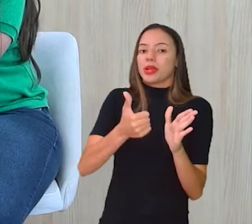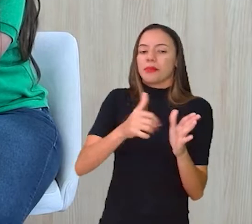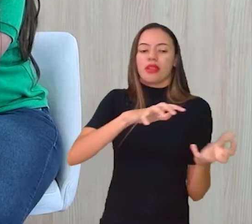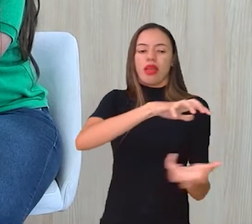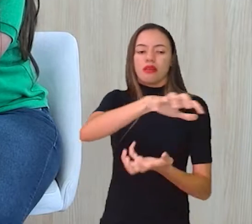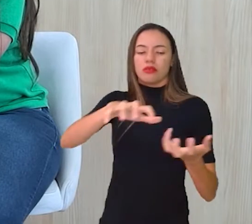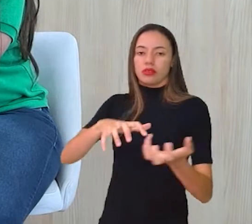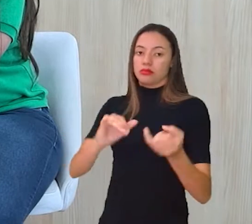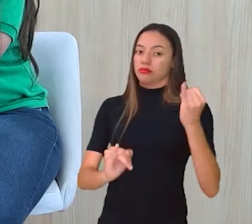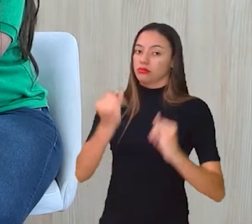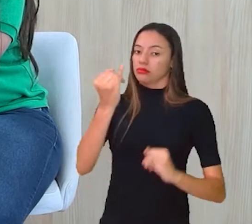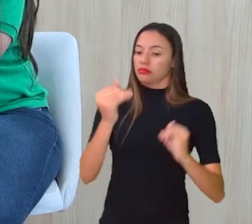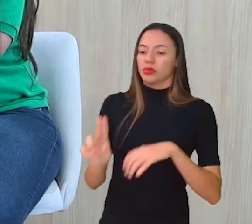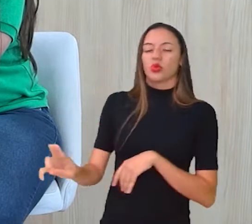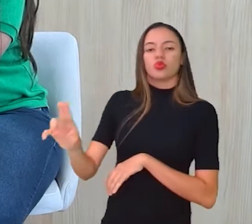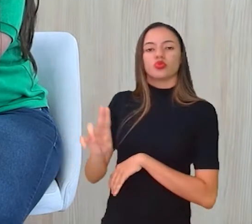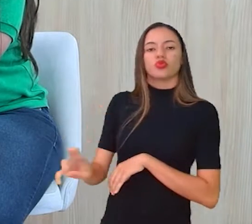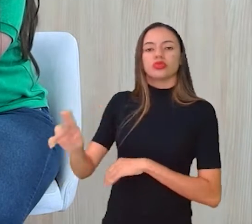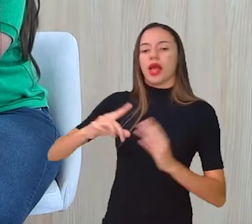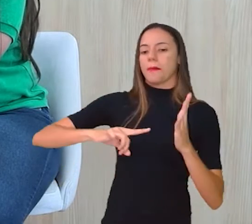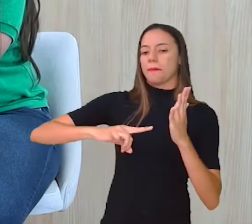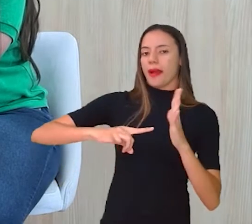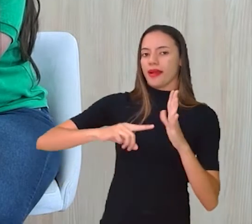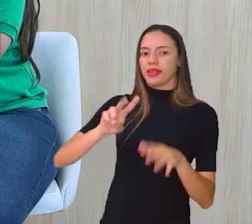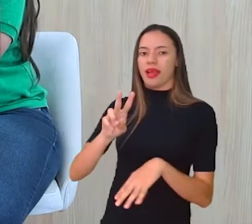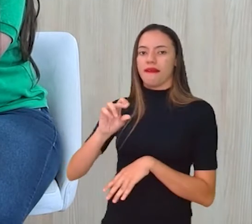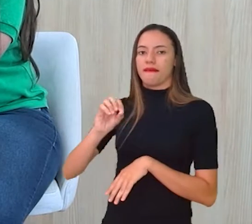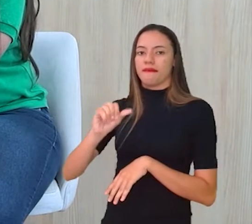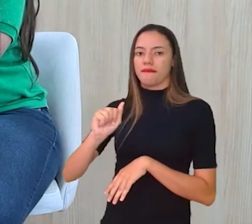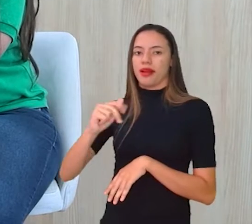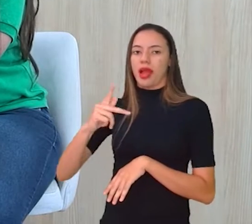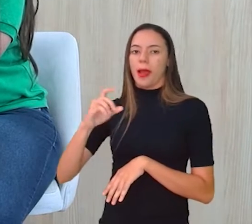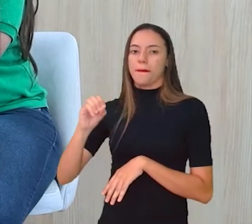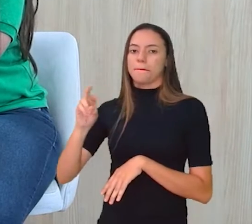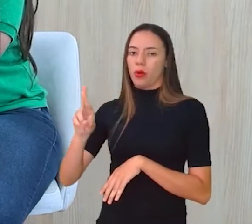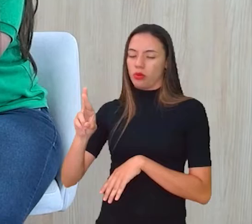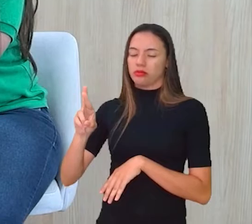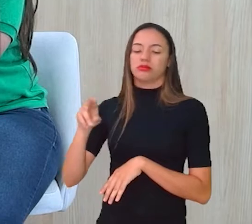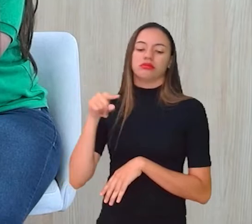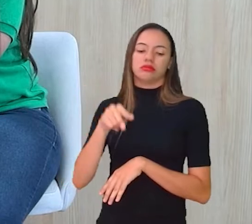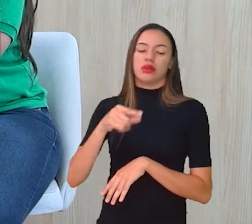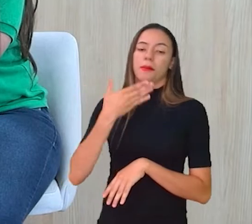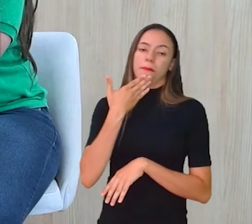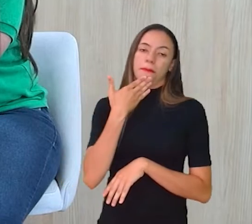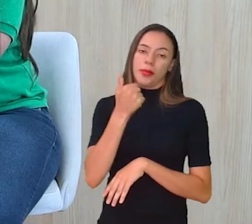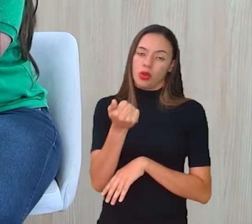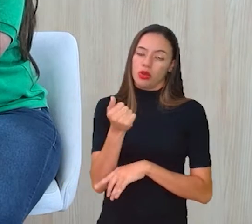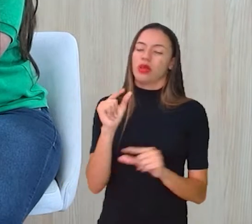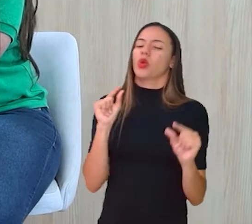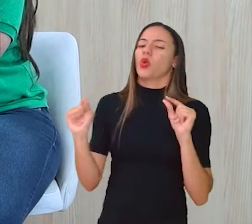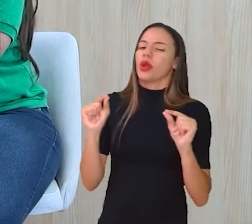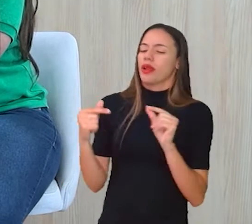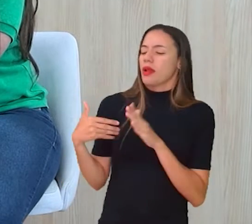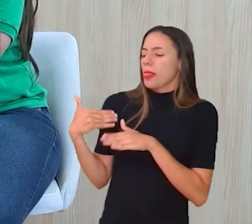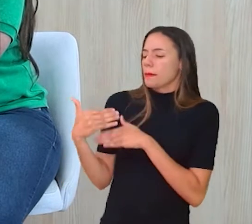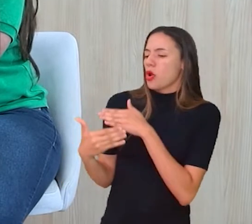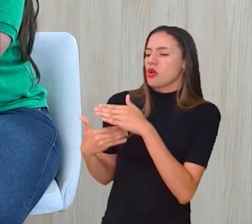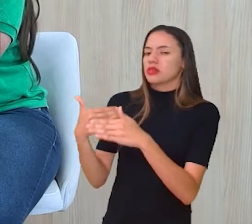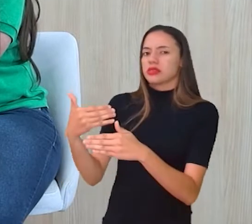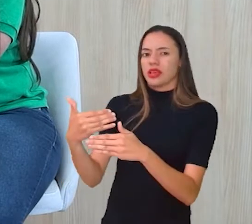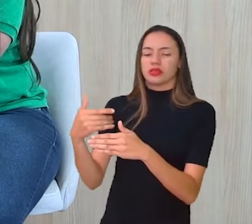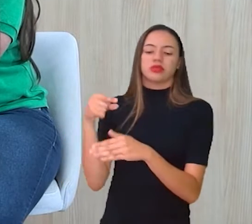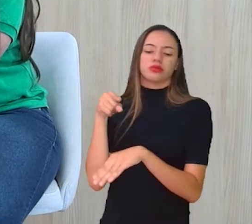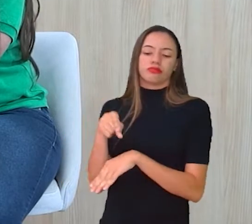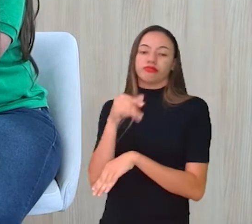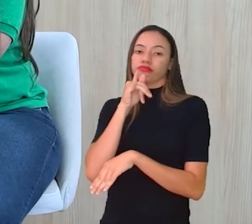você utilizar a máquina a vapor, né, ou seja, a máquina a vapor ela iria melhorar, vamos dizer assim, processos em